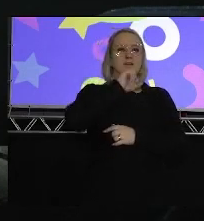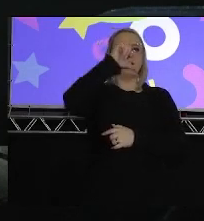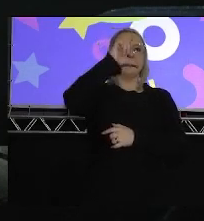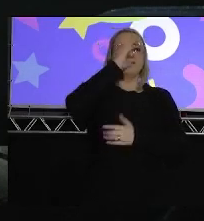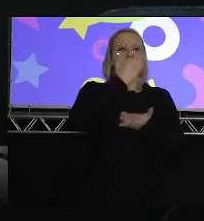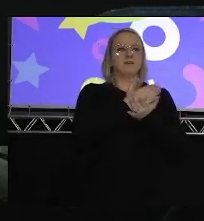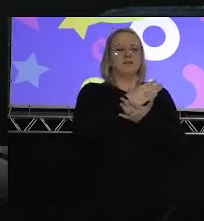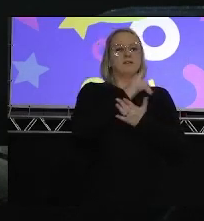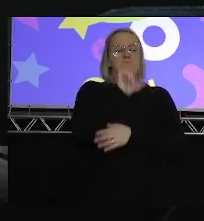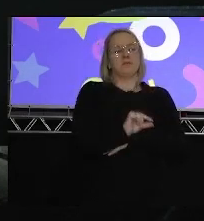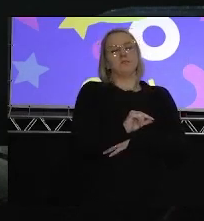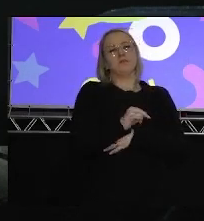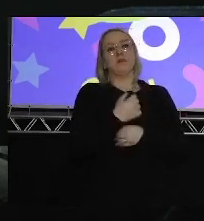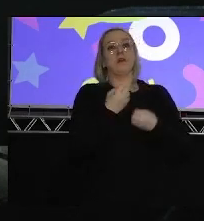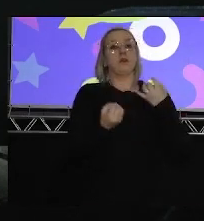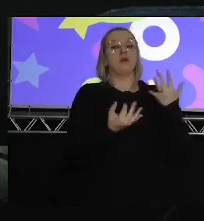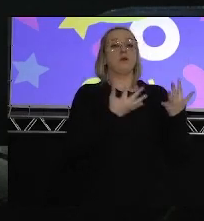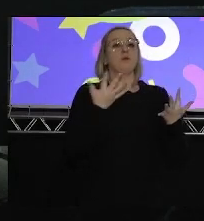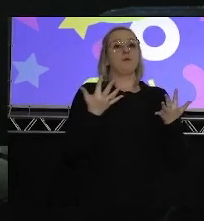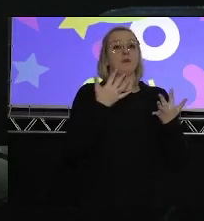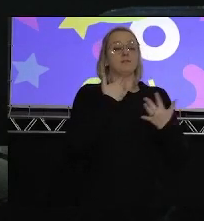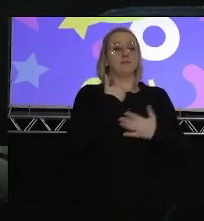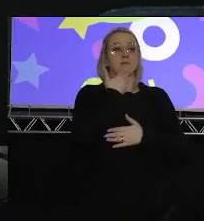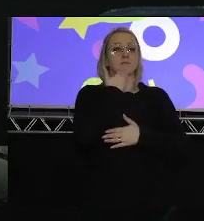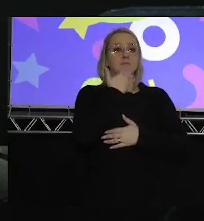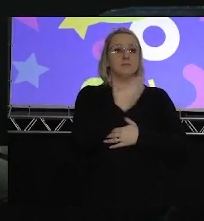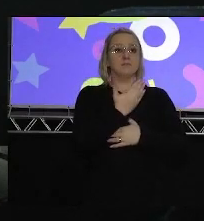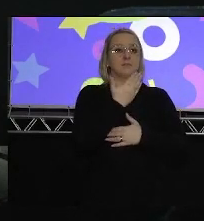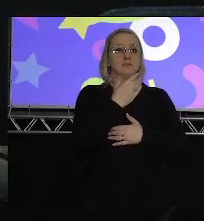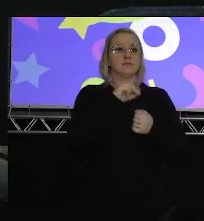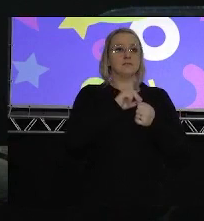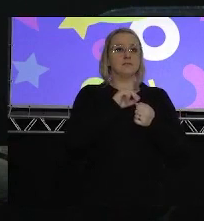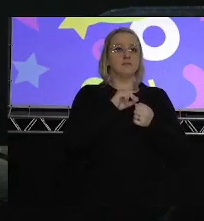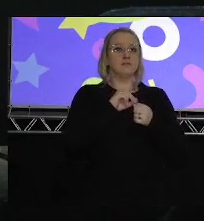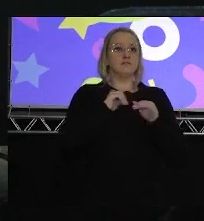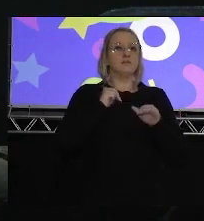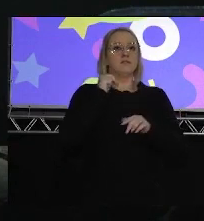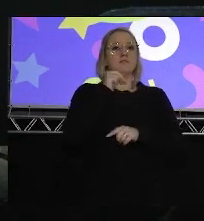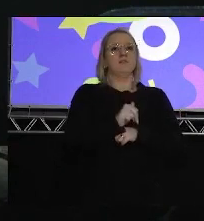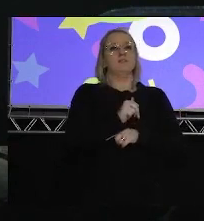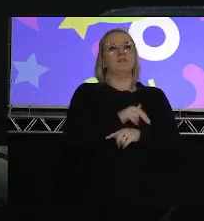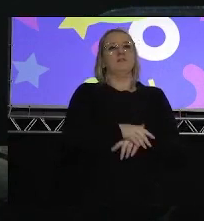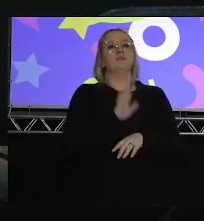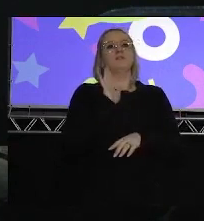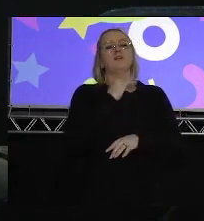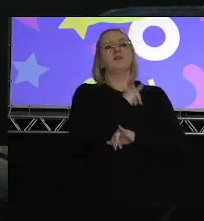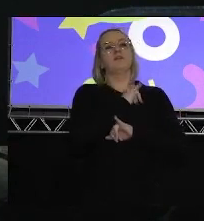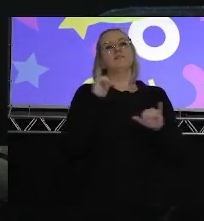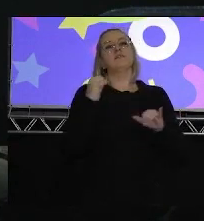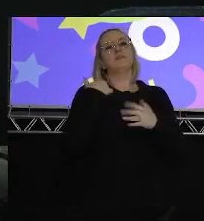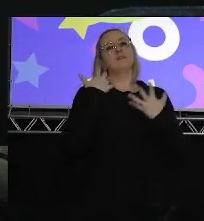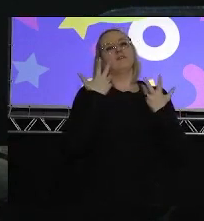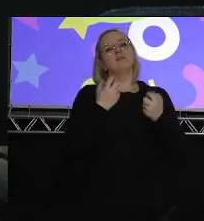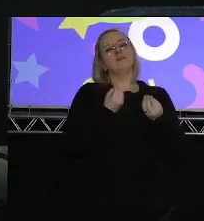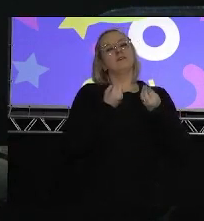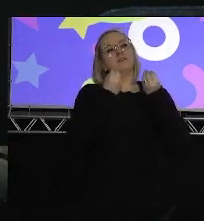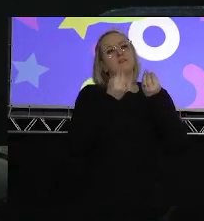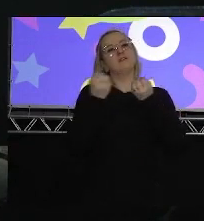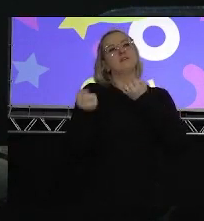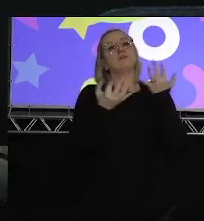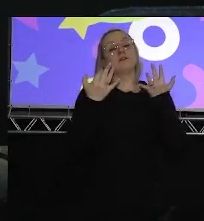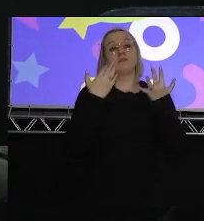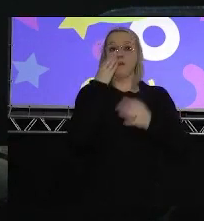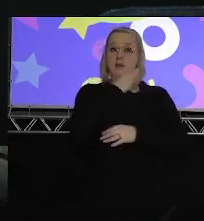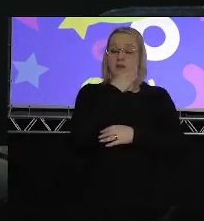olha, quando o requisitante faz o input lá do seu request, ele já diz, ó, eu quero que entregue quando?